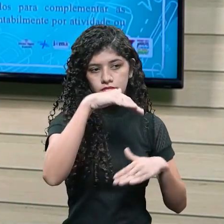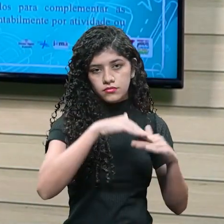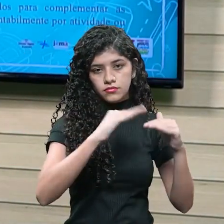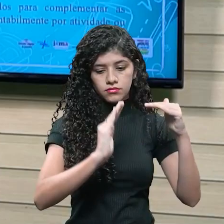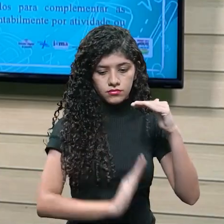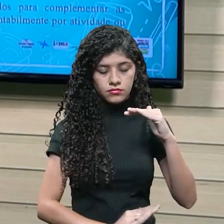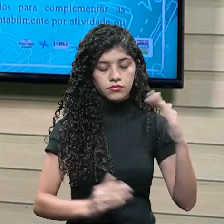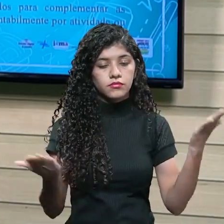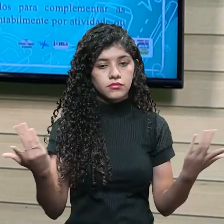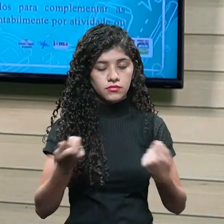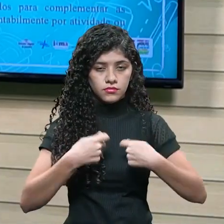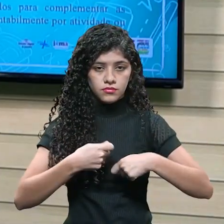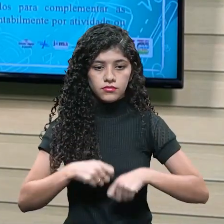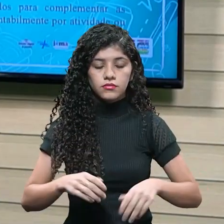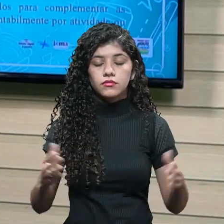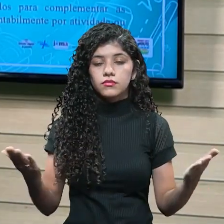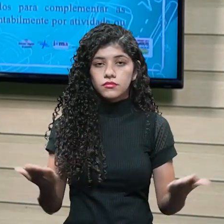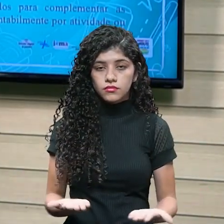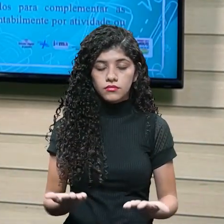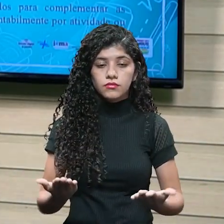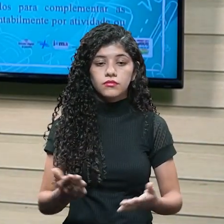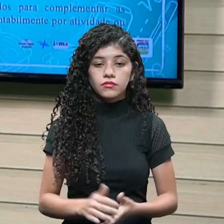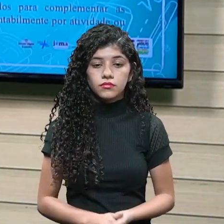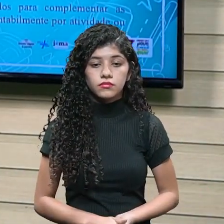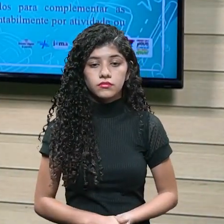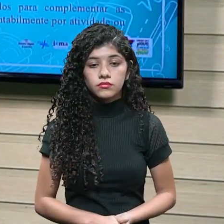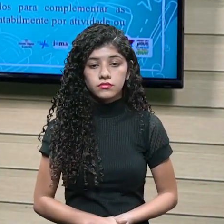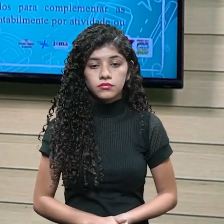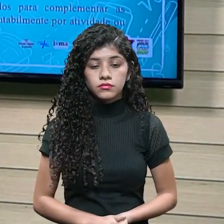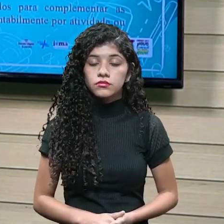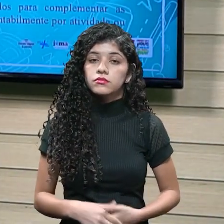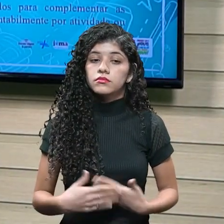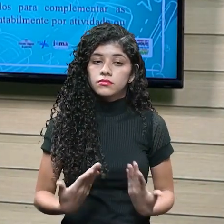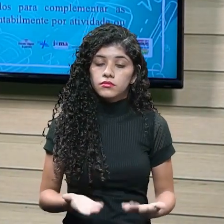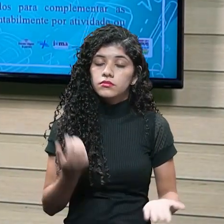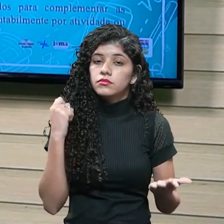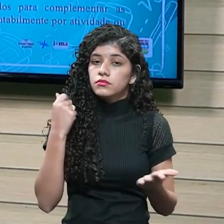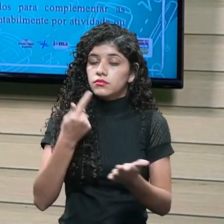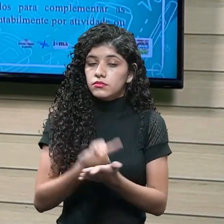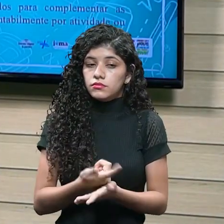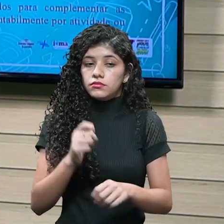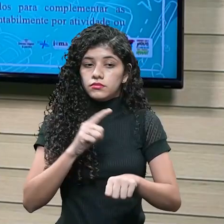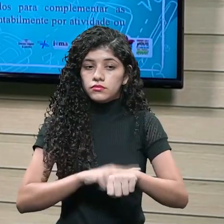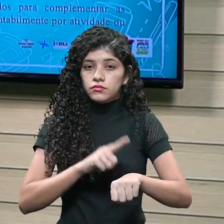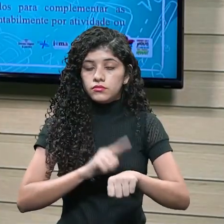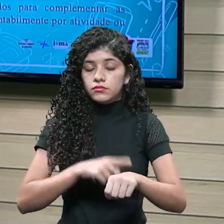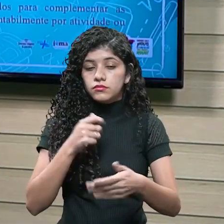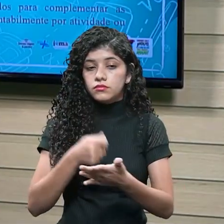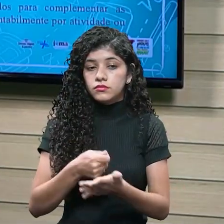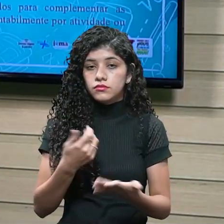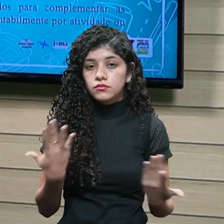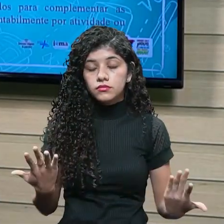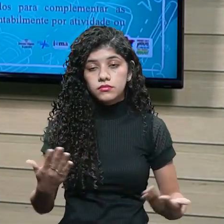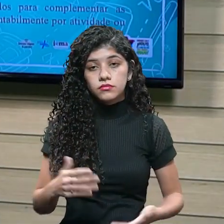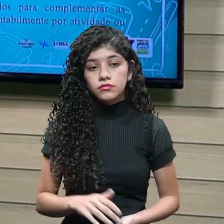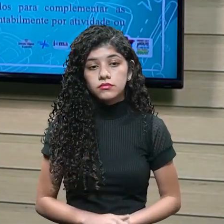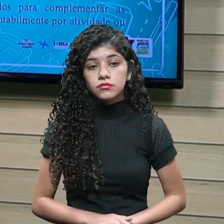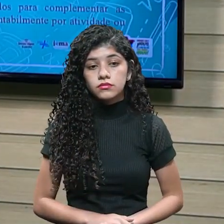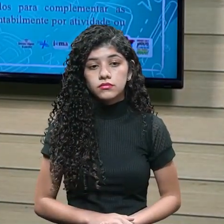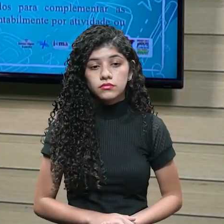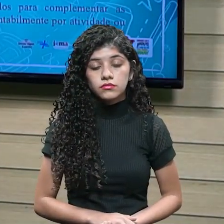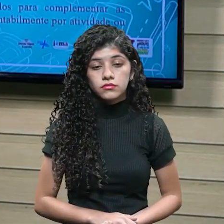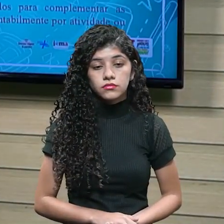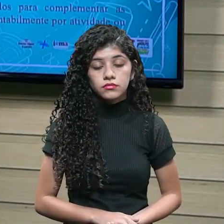para maior ou para menor. Não, tem que lançar pelo preço que? De aquisição, pelo custo de aquisição. O momento que eu comprei, quanto